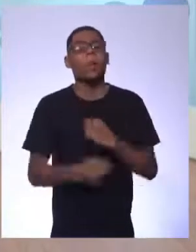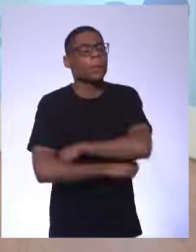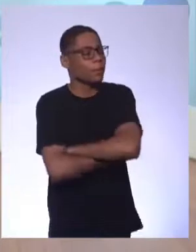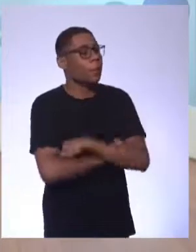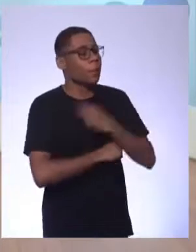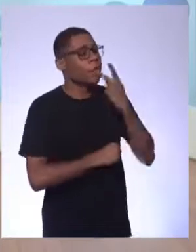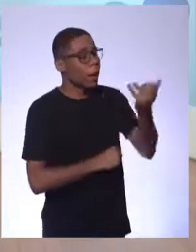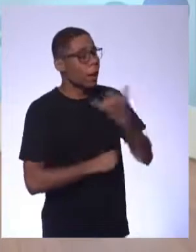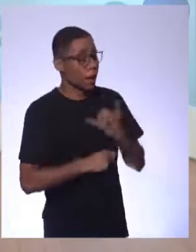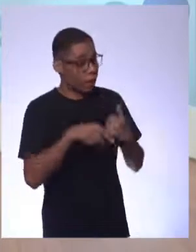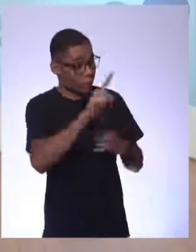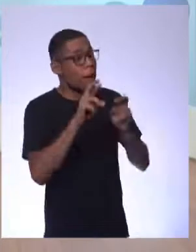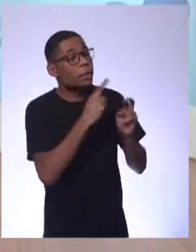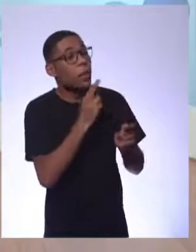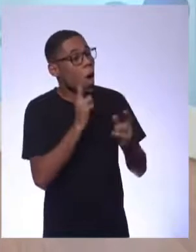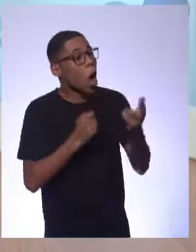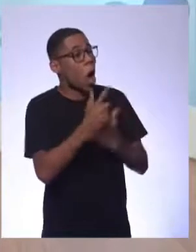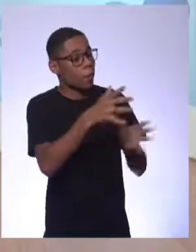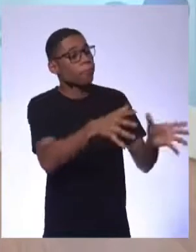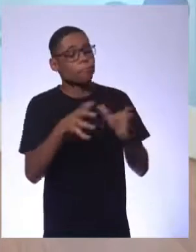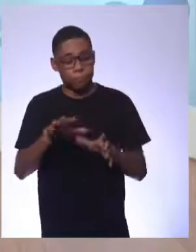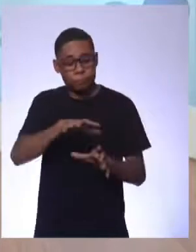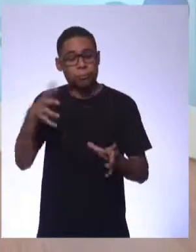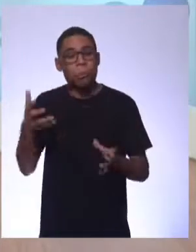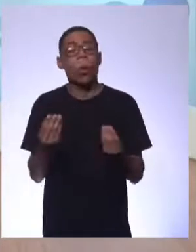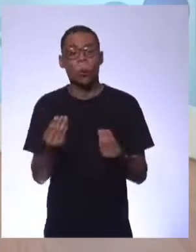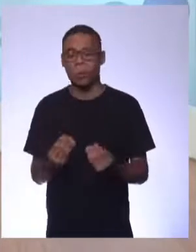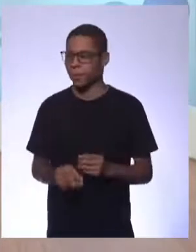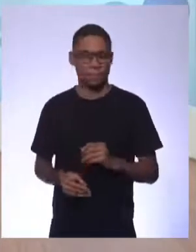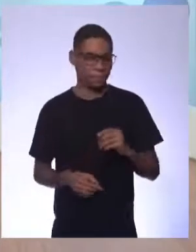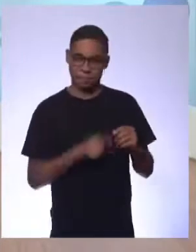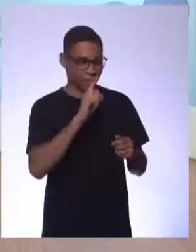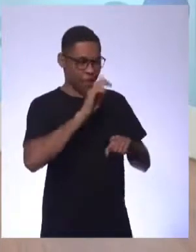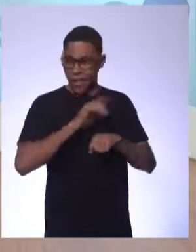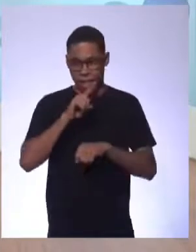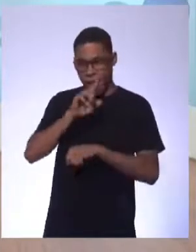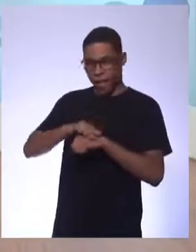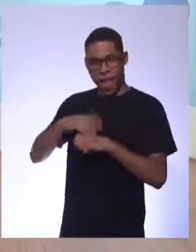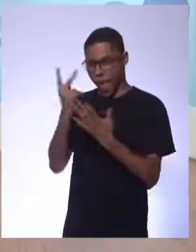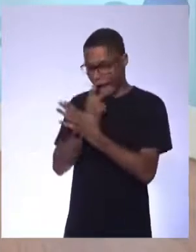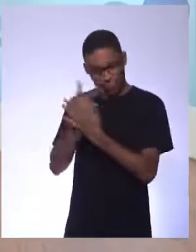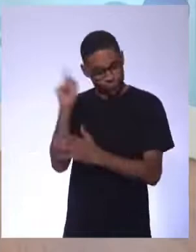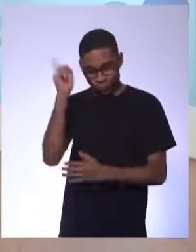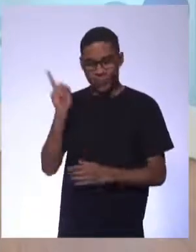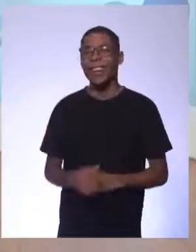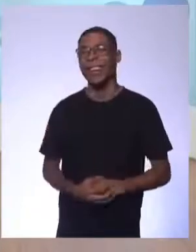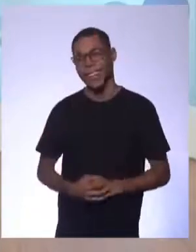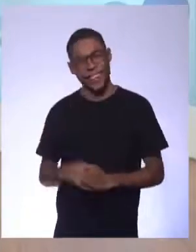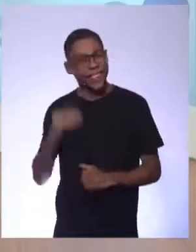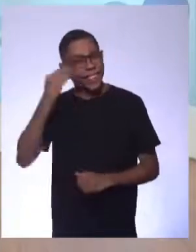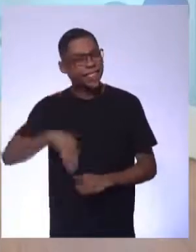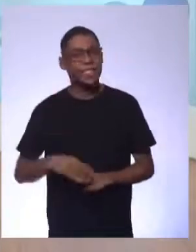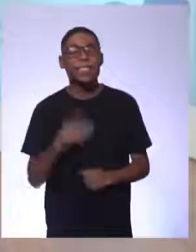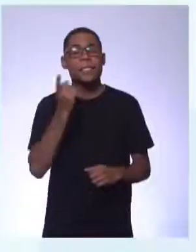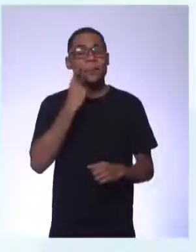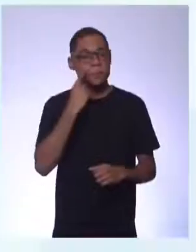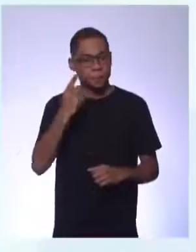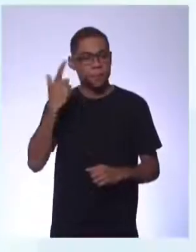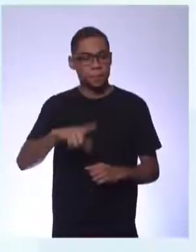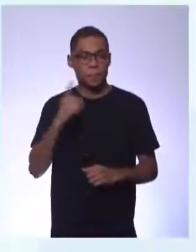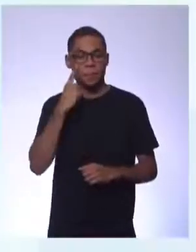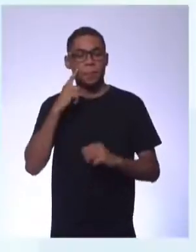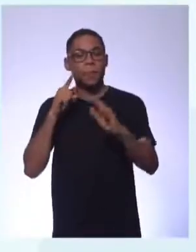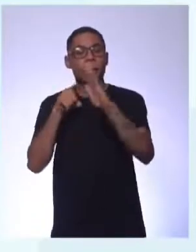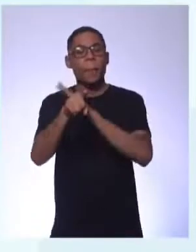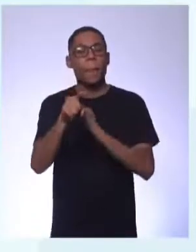ele querendo me desarmar aqui. Não. É porque eles fazem errado lá na Marmitex. Perfeito. Vamos lá, na tela, olha só aqui, gente. A